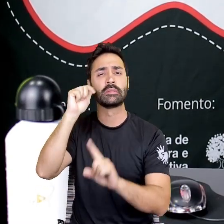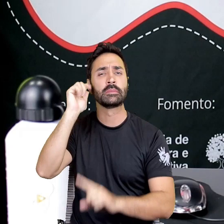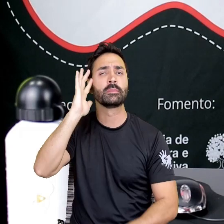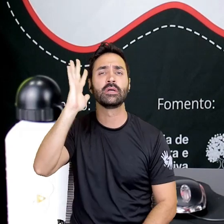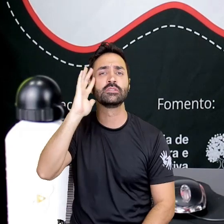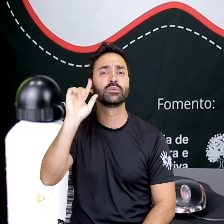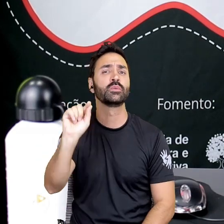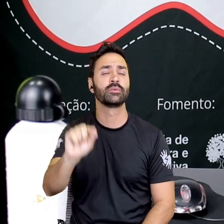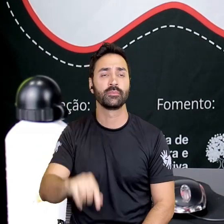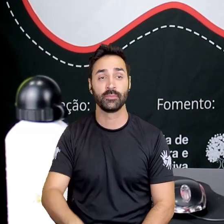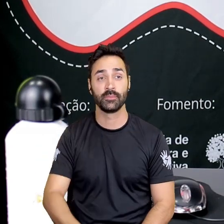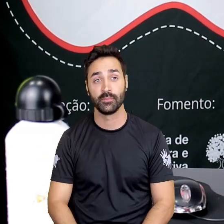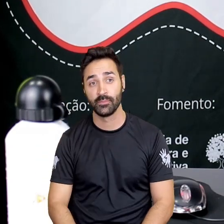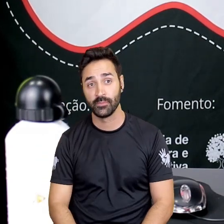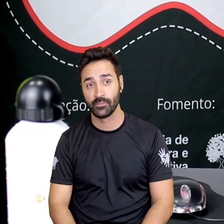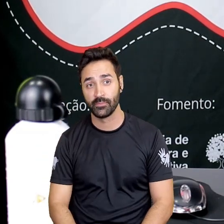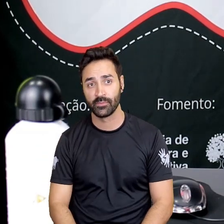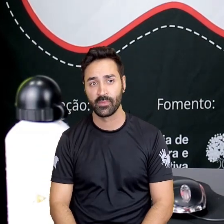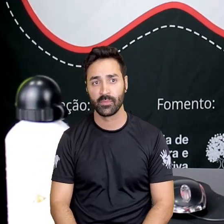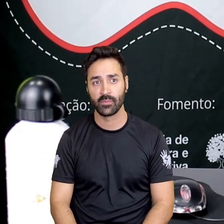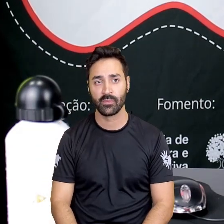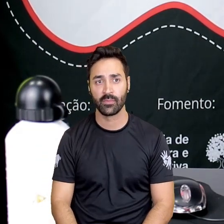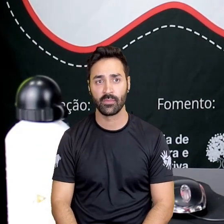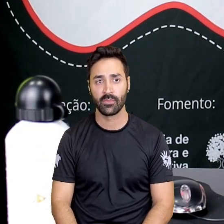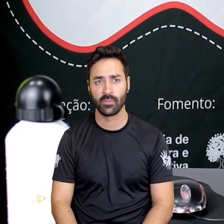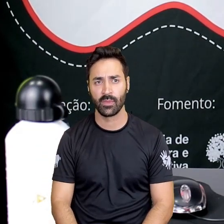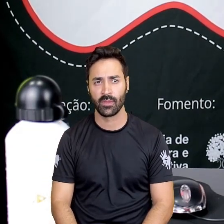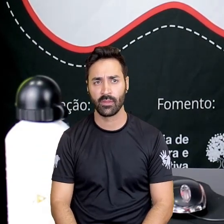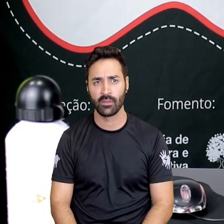Uma pessoa que ou